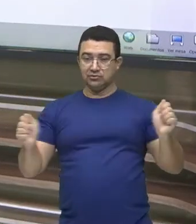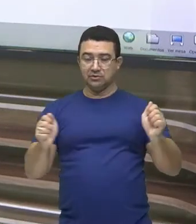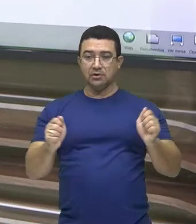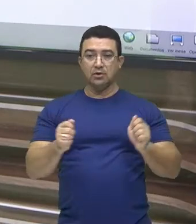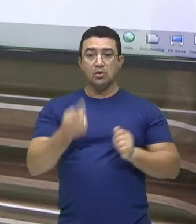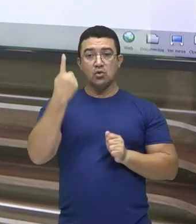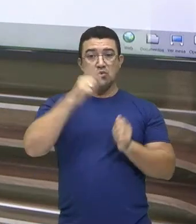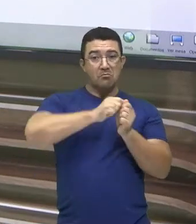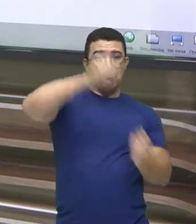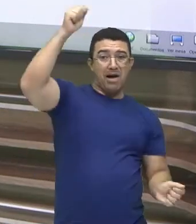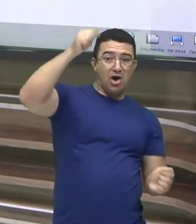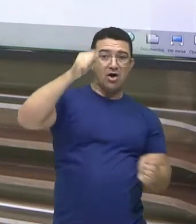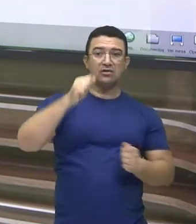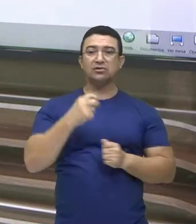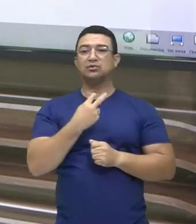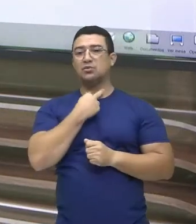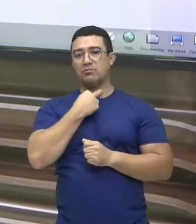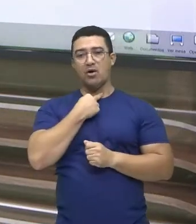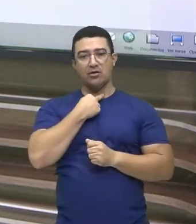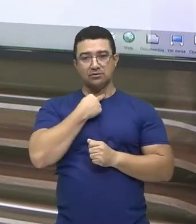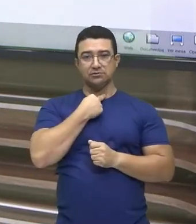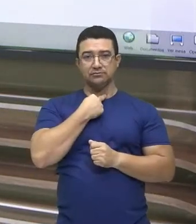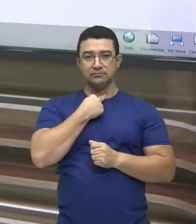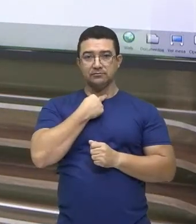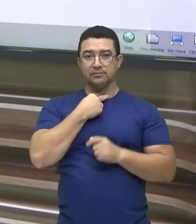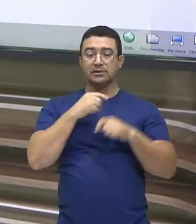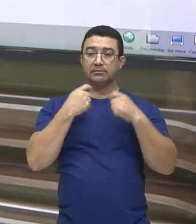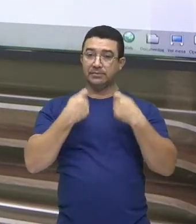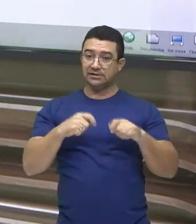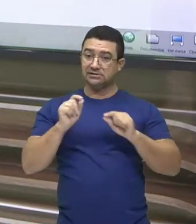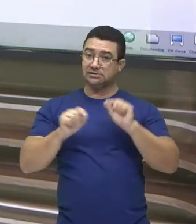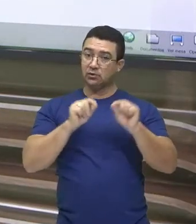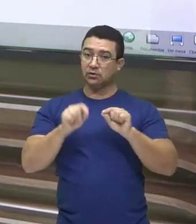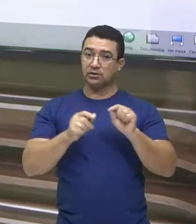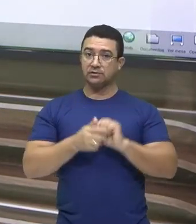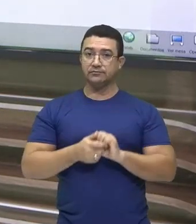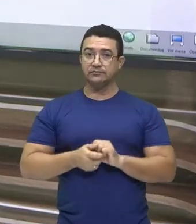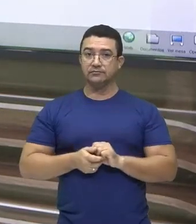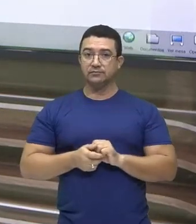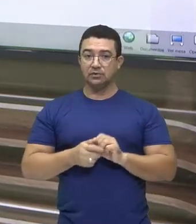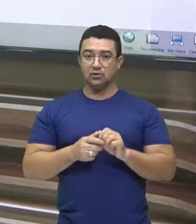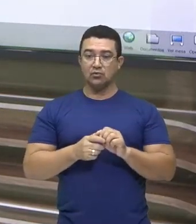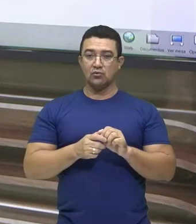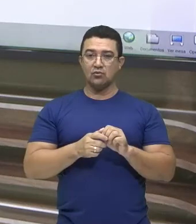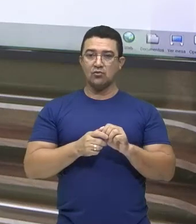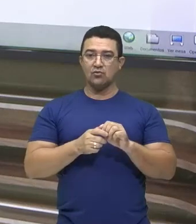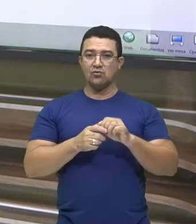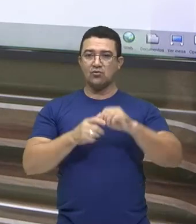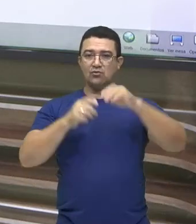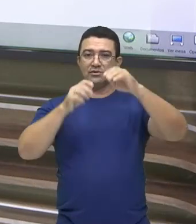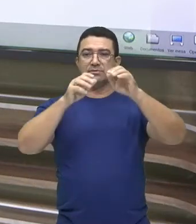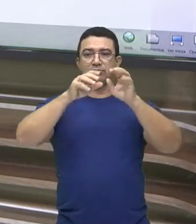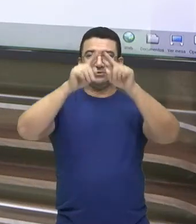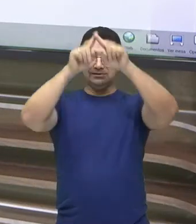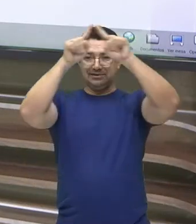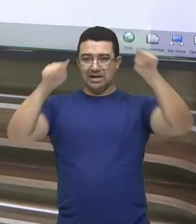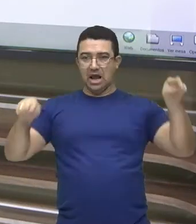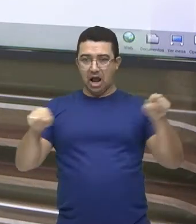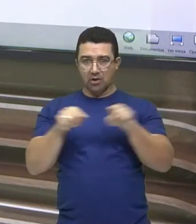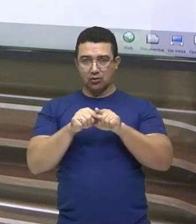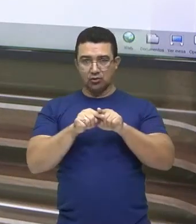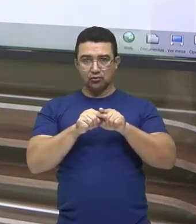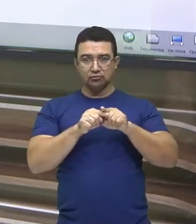outros 2. Vejam só. Para eu construir um triângulo, um dos lados desse triângulo não pode ser